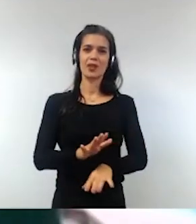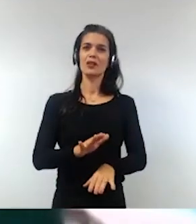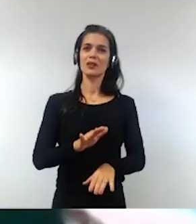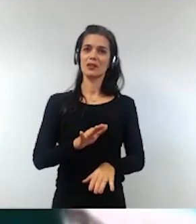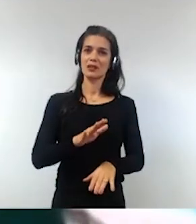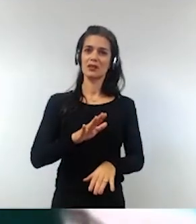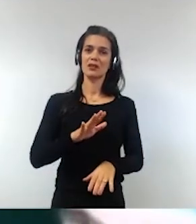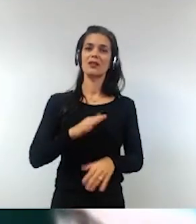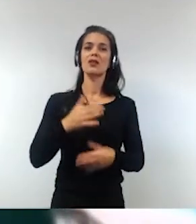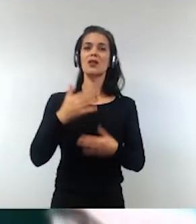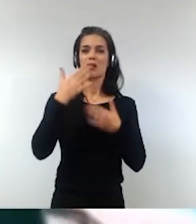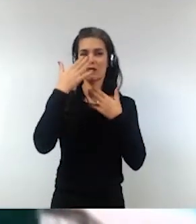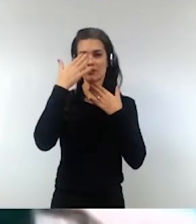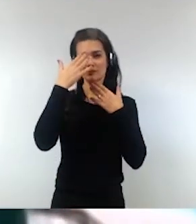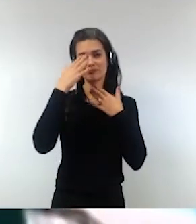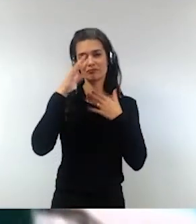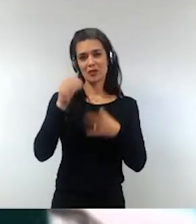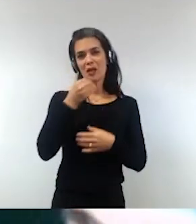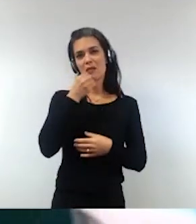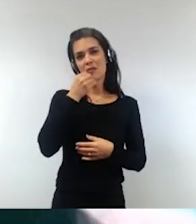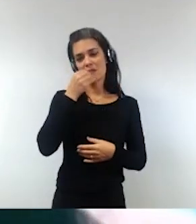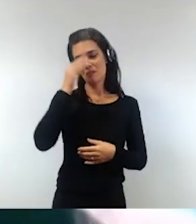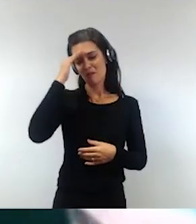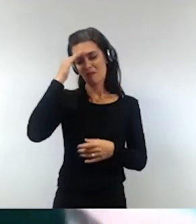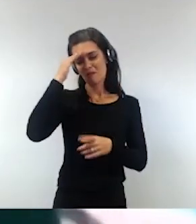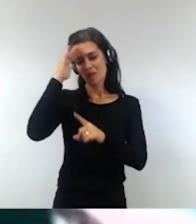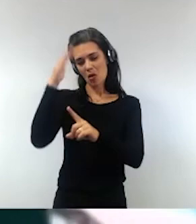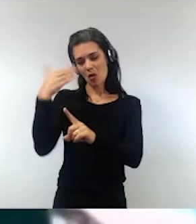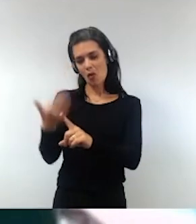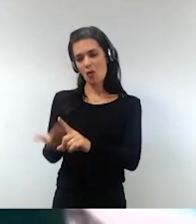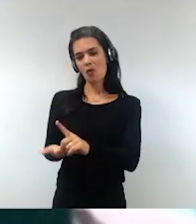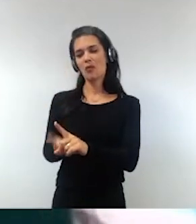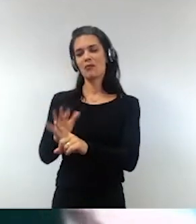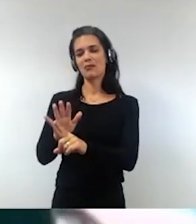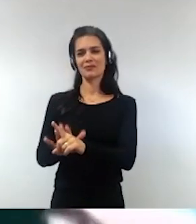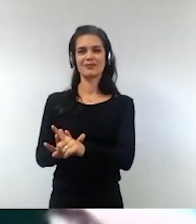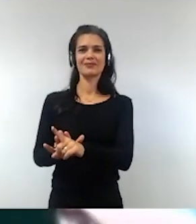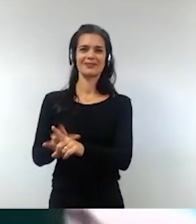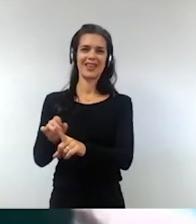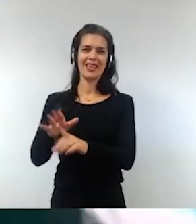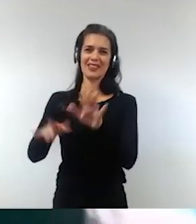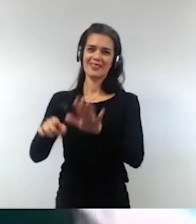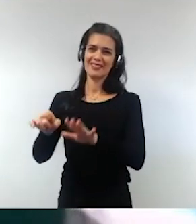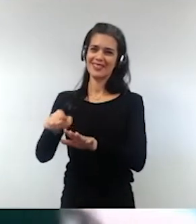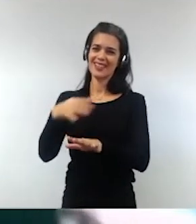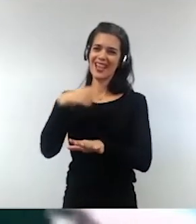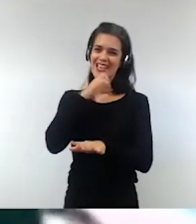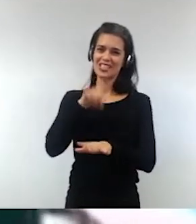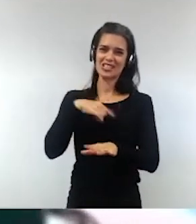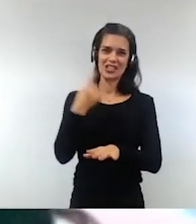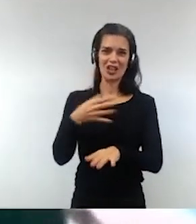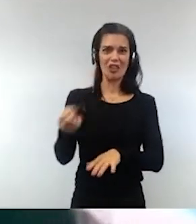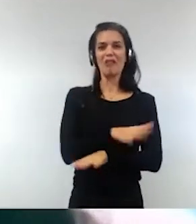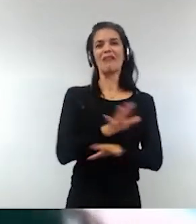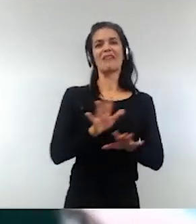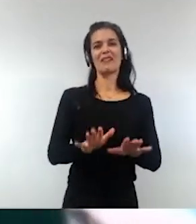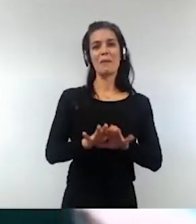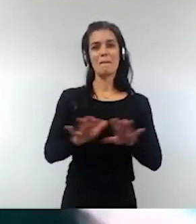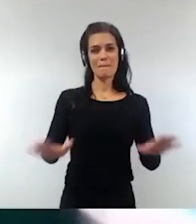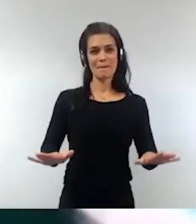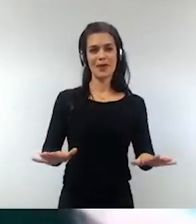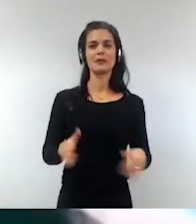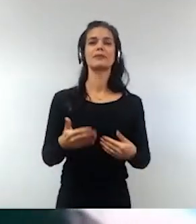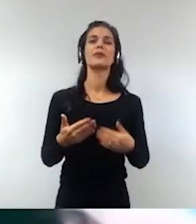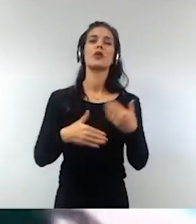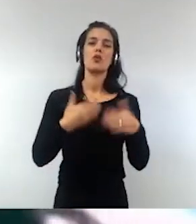para homenageá-lo. Ele devia achar que a gente era um pouco vanguardista demais, mas vamos lá. Nos processos de mediação,